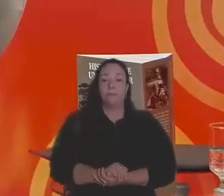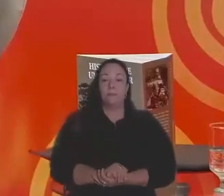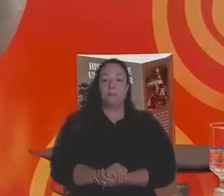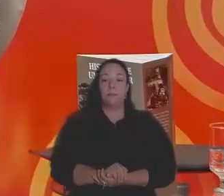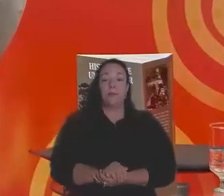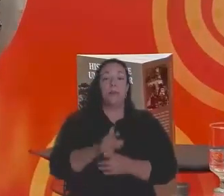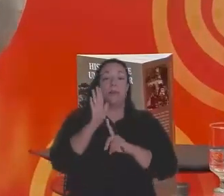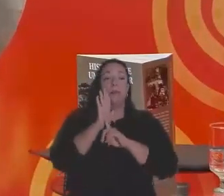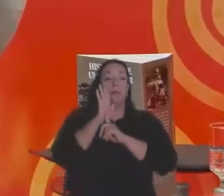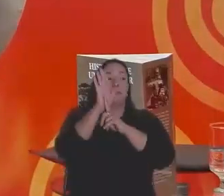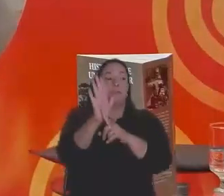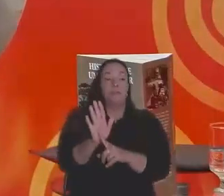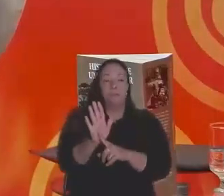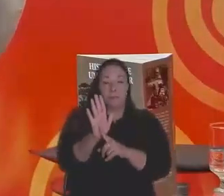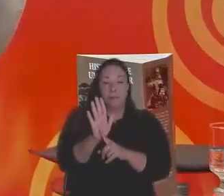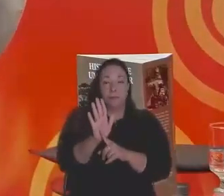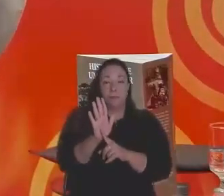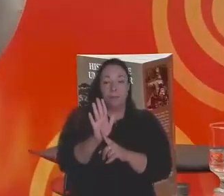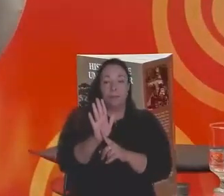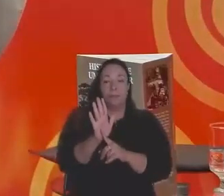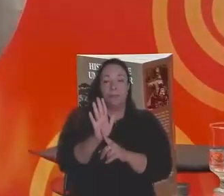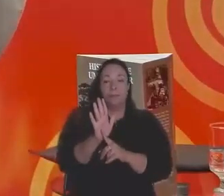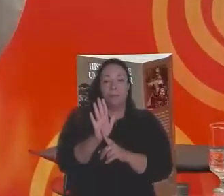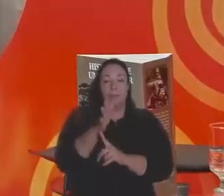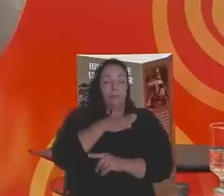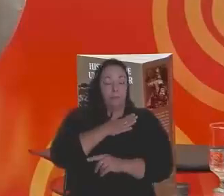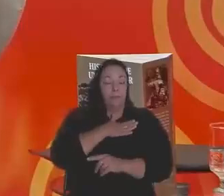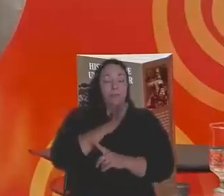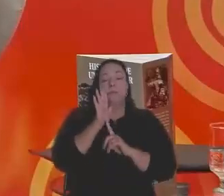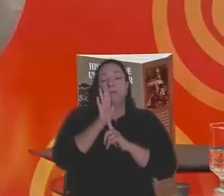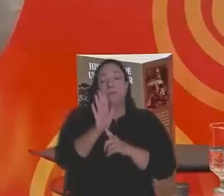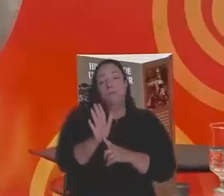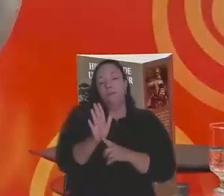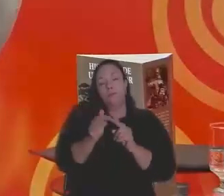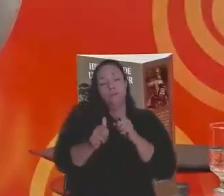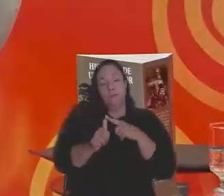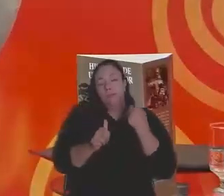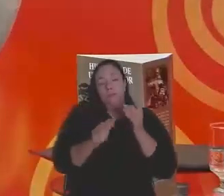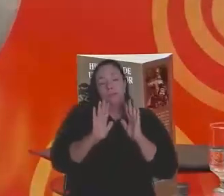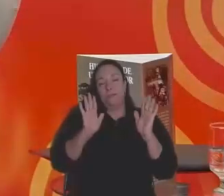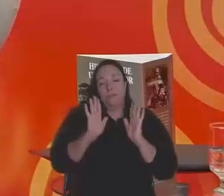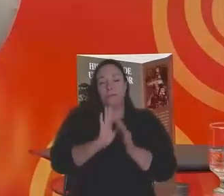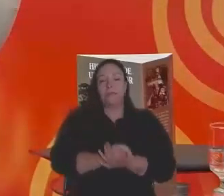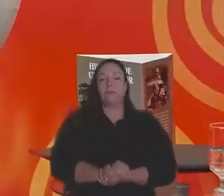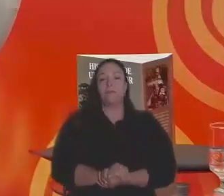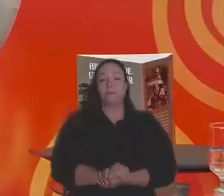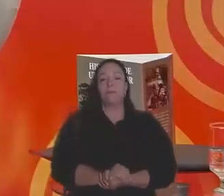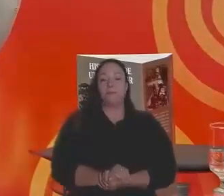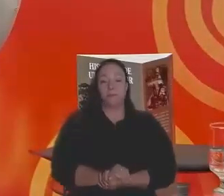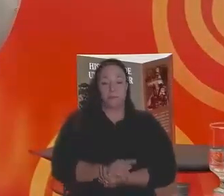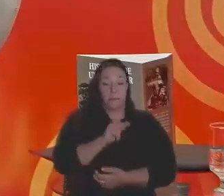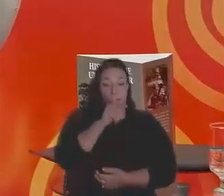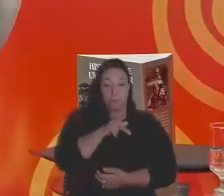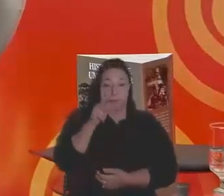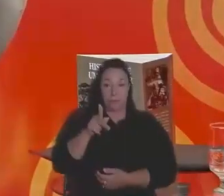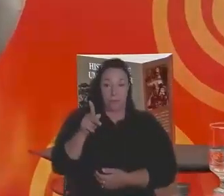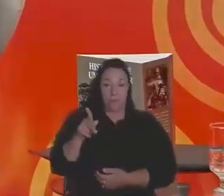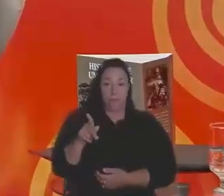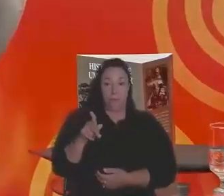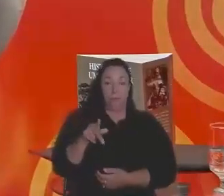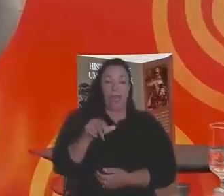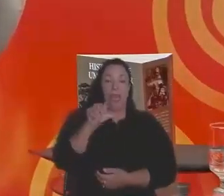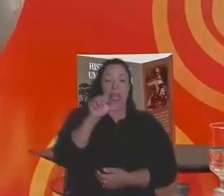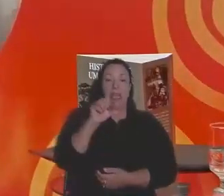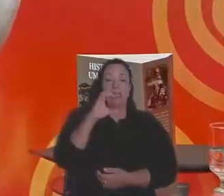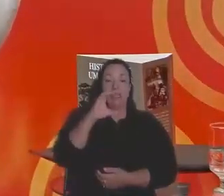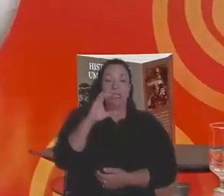questão. Centralizada em cima do tablado foram dispostas 3 cadeiras intercaladas por 2 mesinhas que carregam garrafas de água.